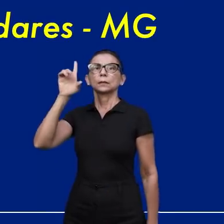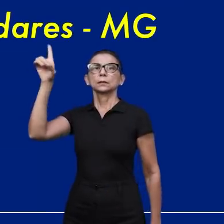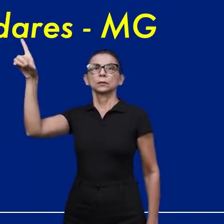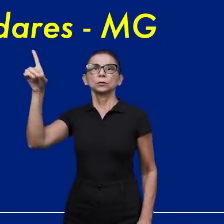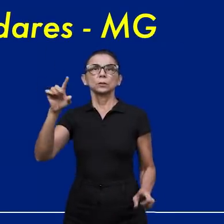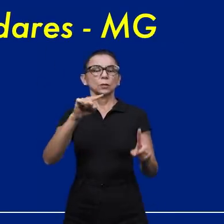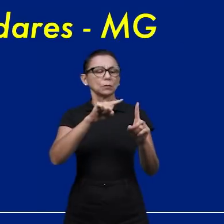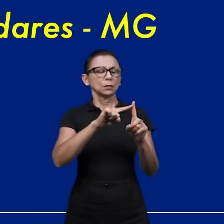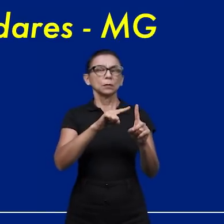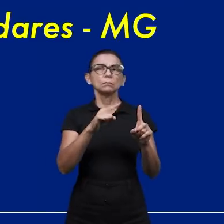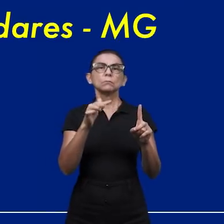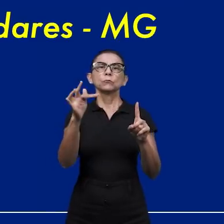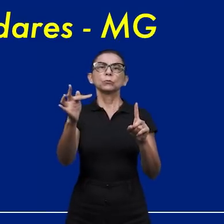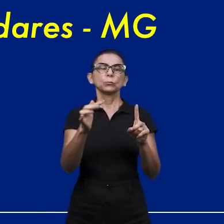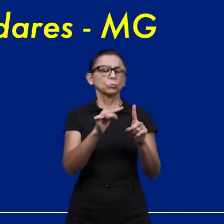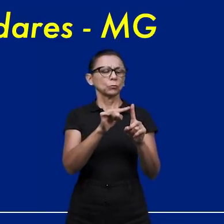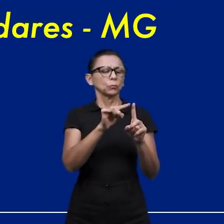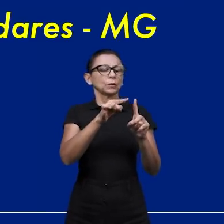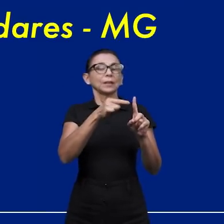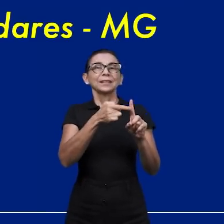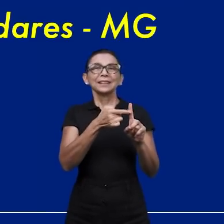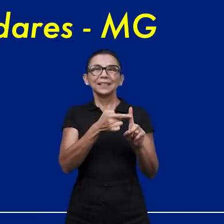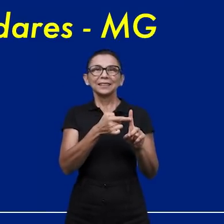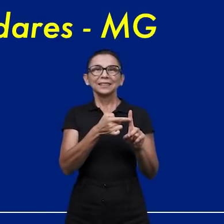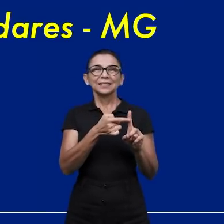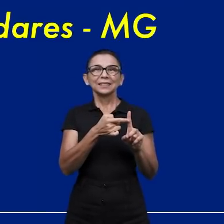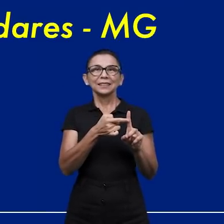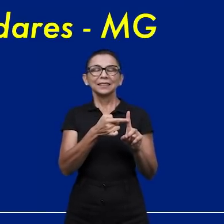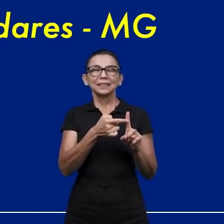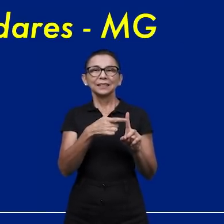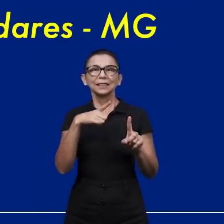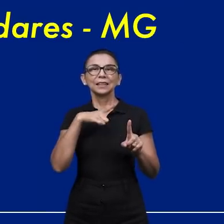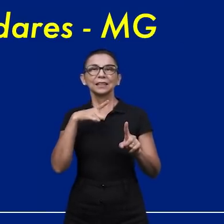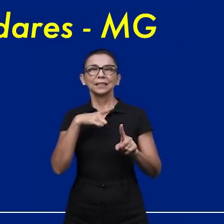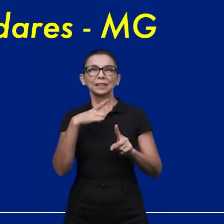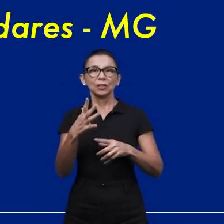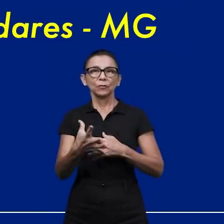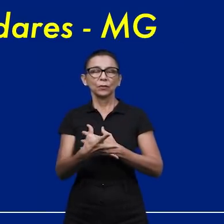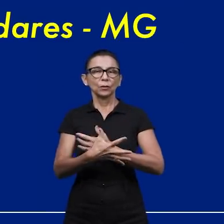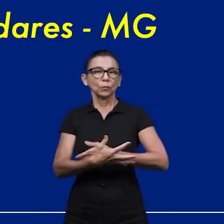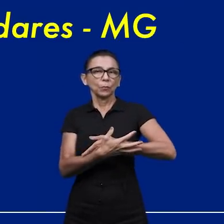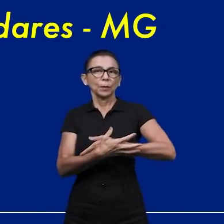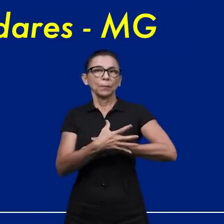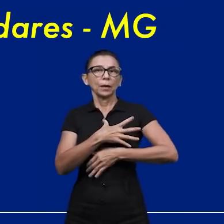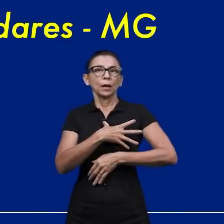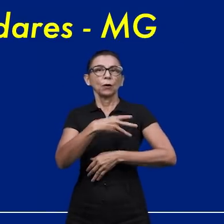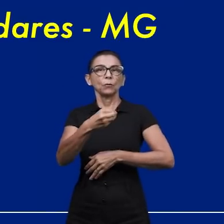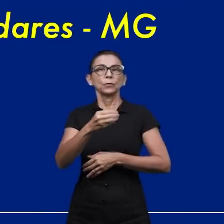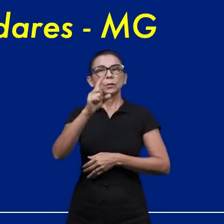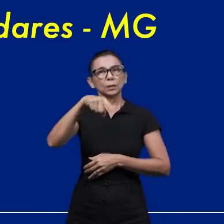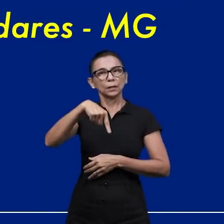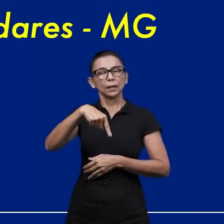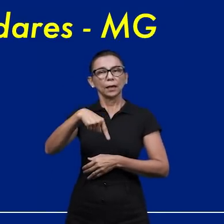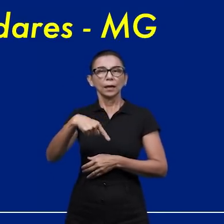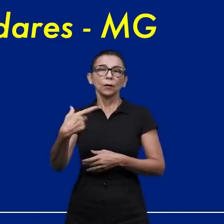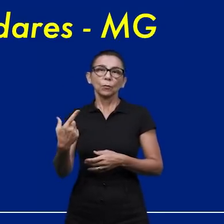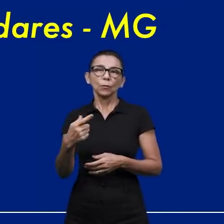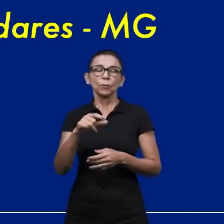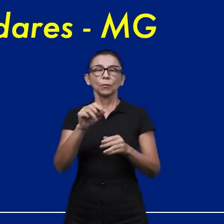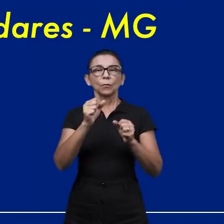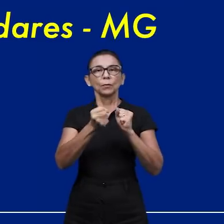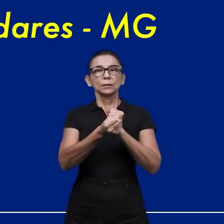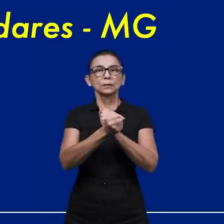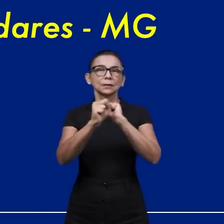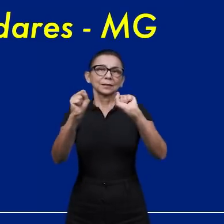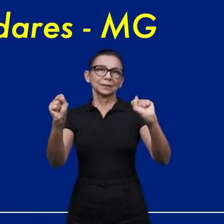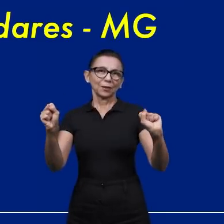Eles foram fiéis a Deus e o filho, Sansão, foi apoderado pelo Espírito Santo várias vezes. É